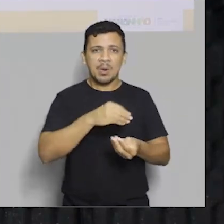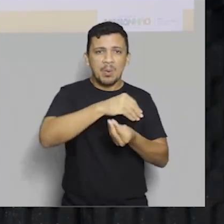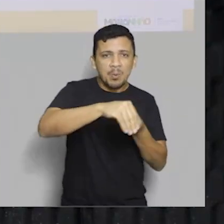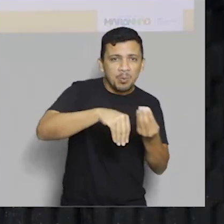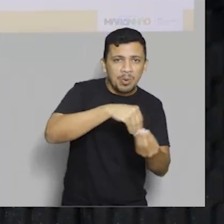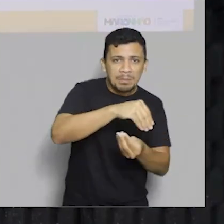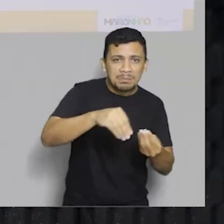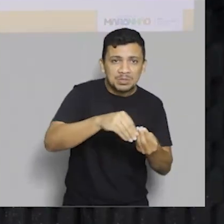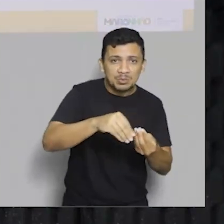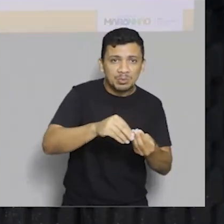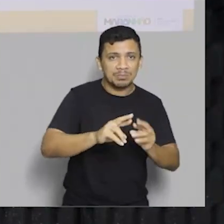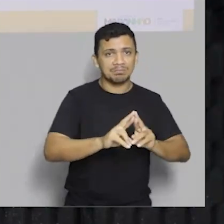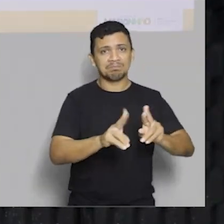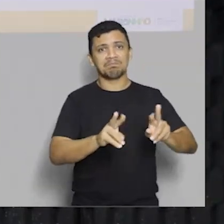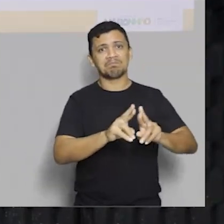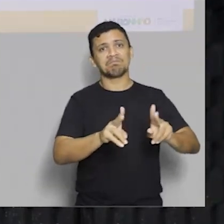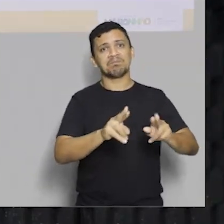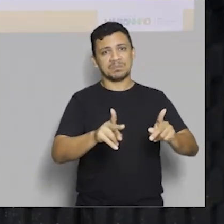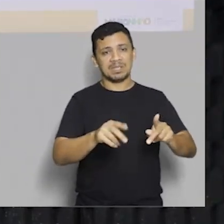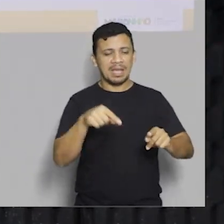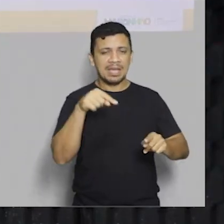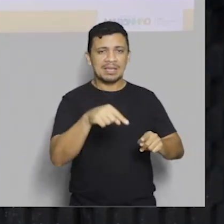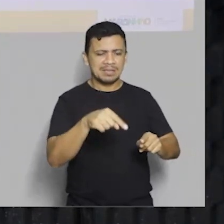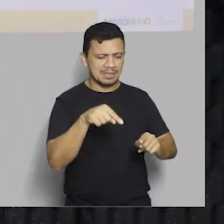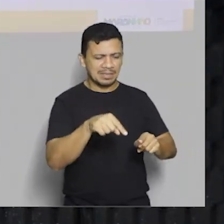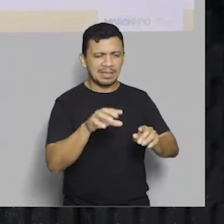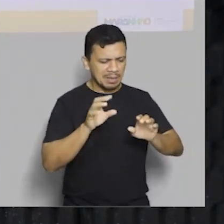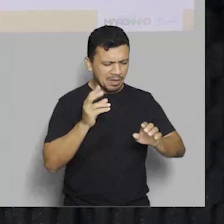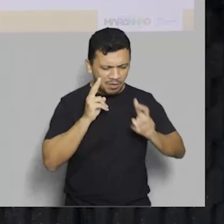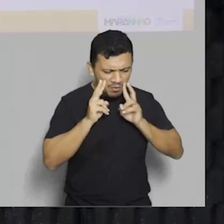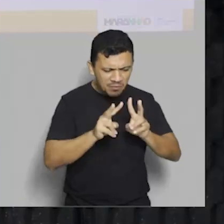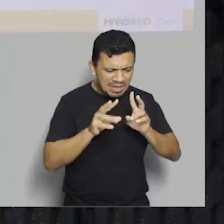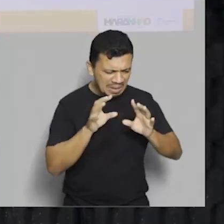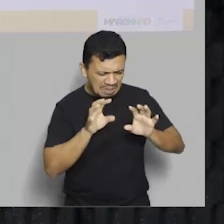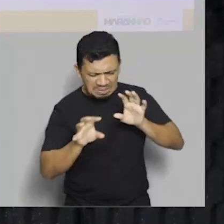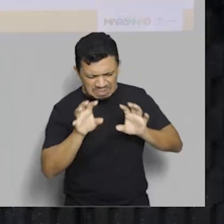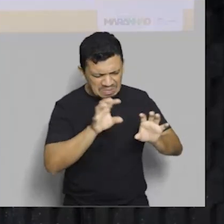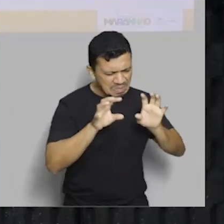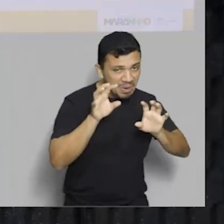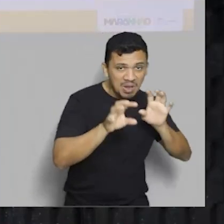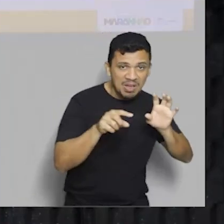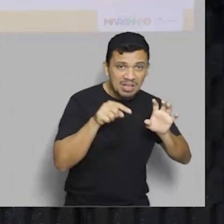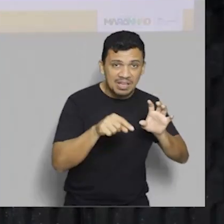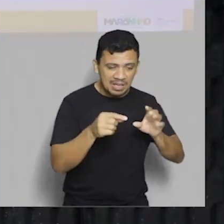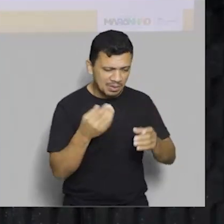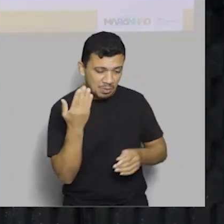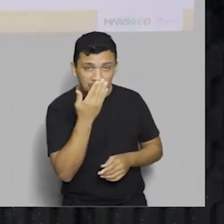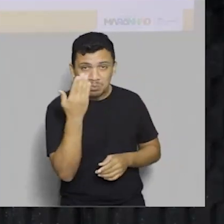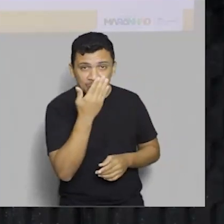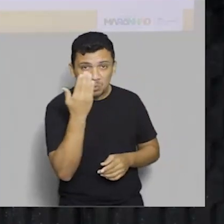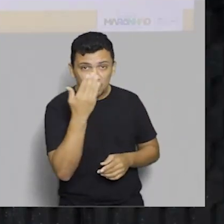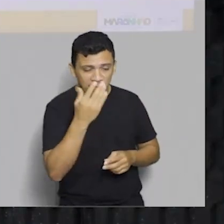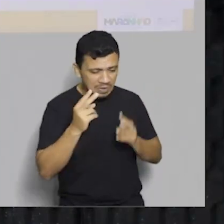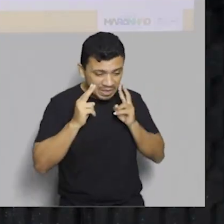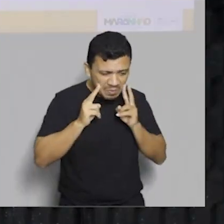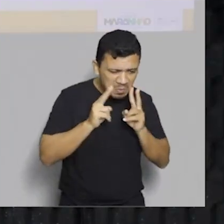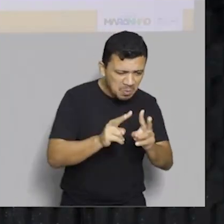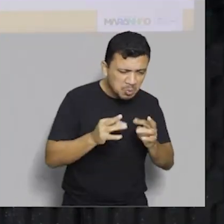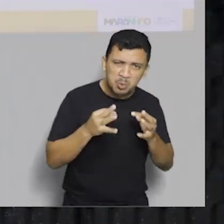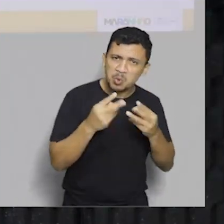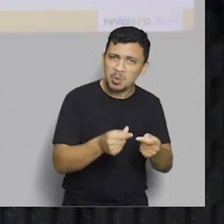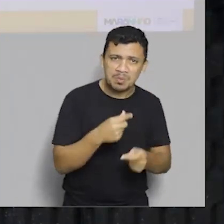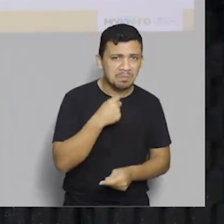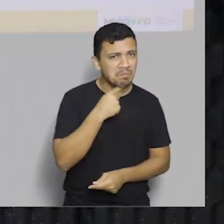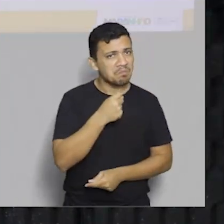tornar aquele líquido um líquido turvo. Então, eu não vou ter uma transparência total,